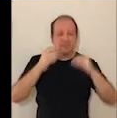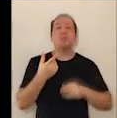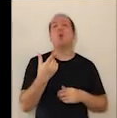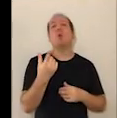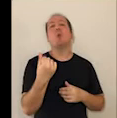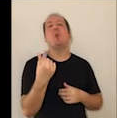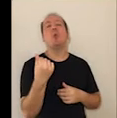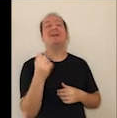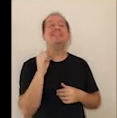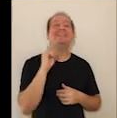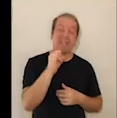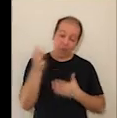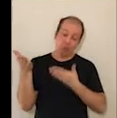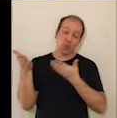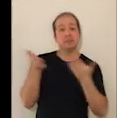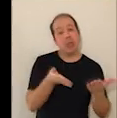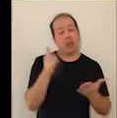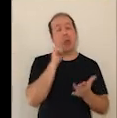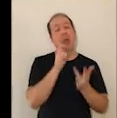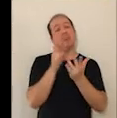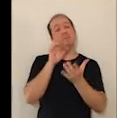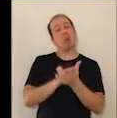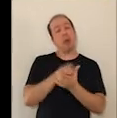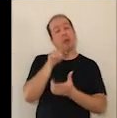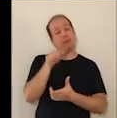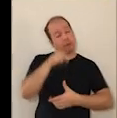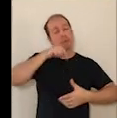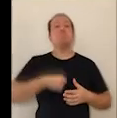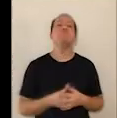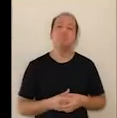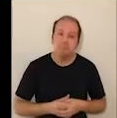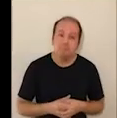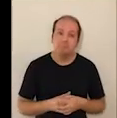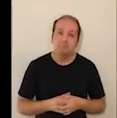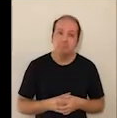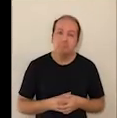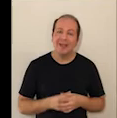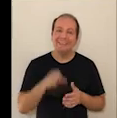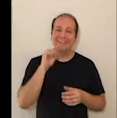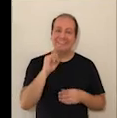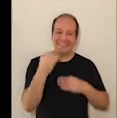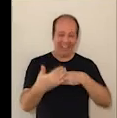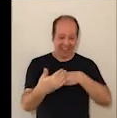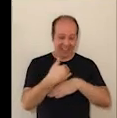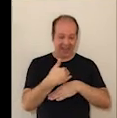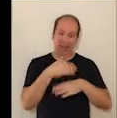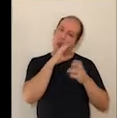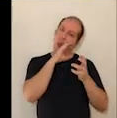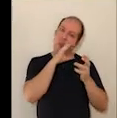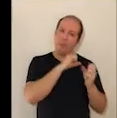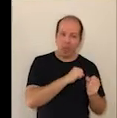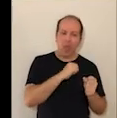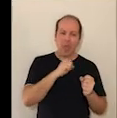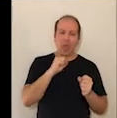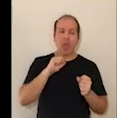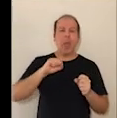dará se ele a trouxer aqui? se ela entrar no meu quarto, te